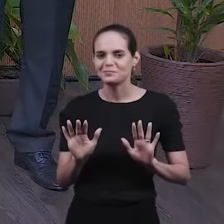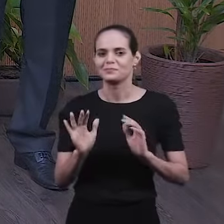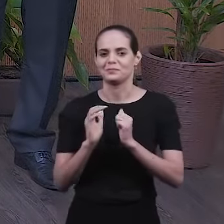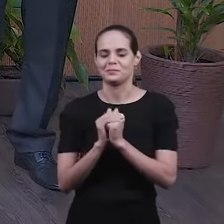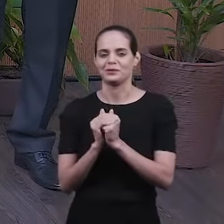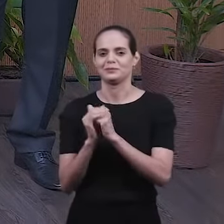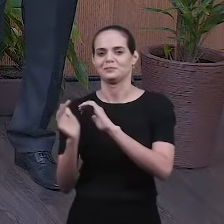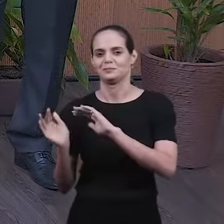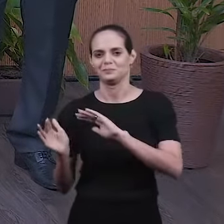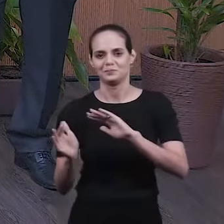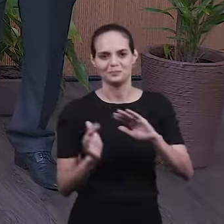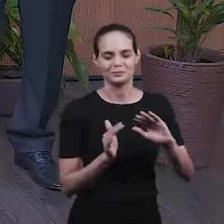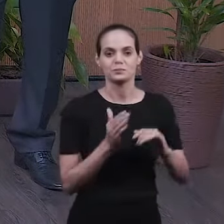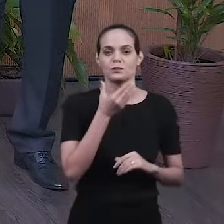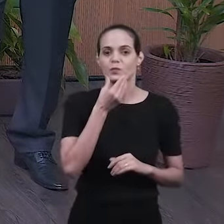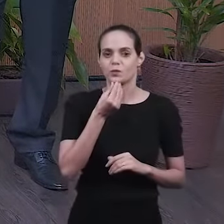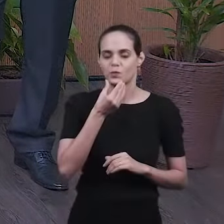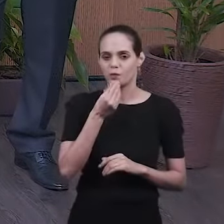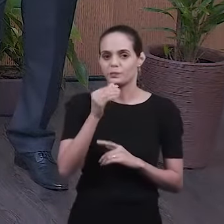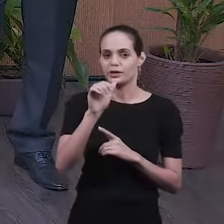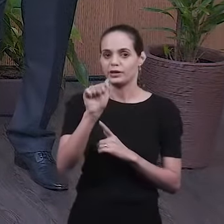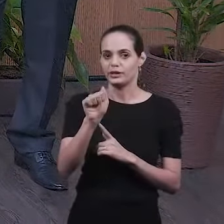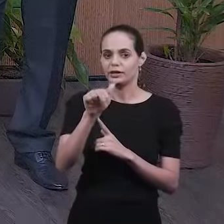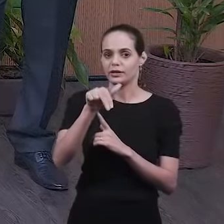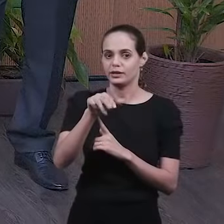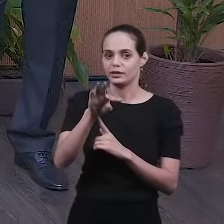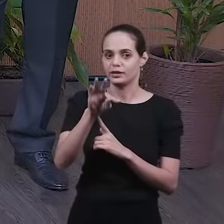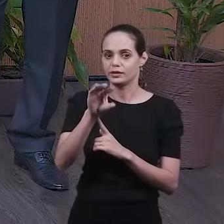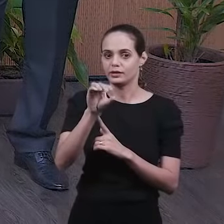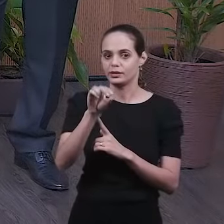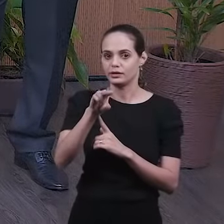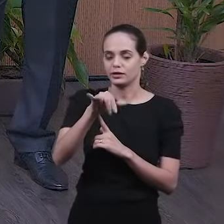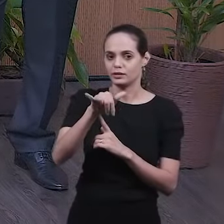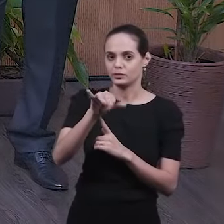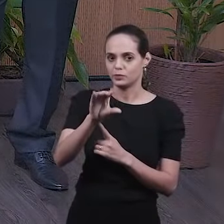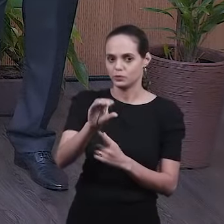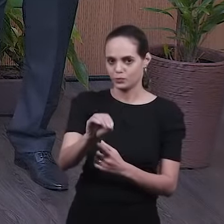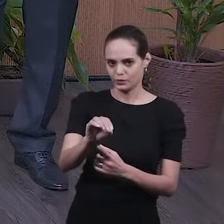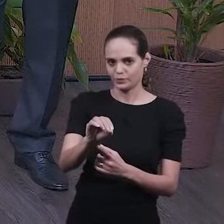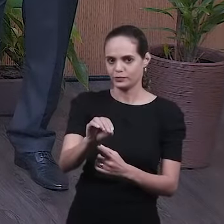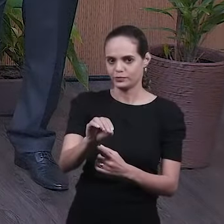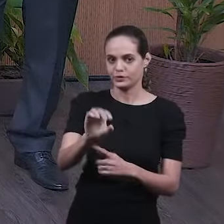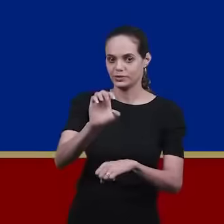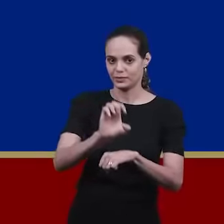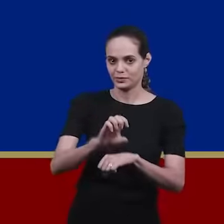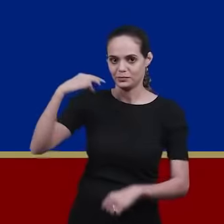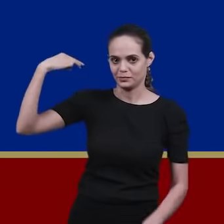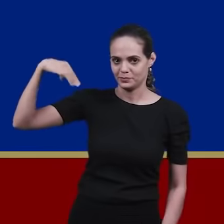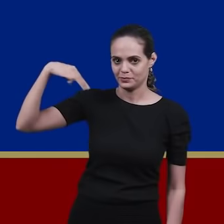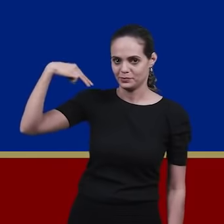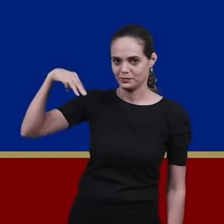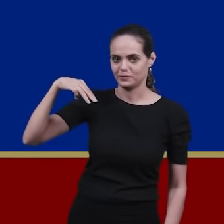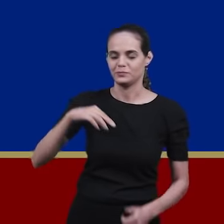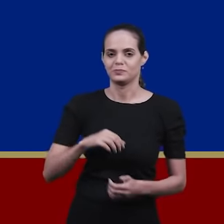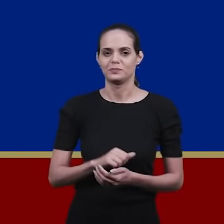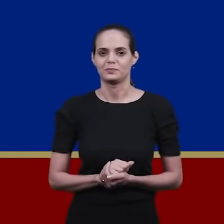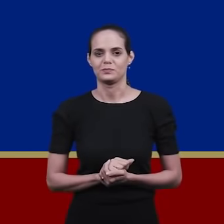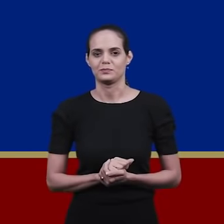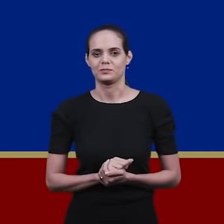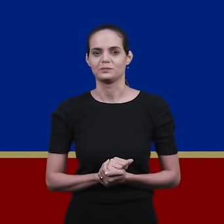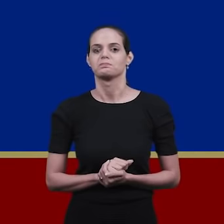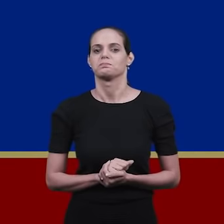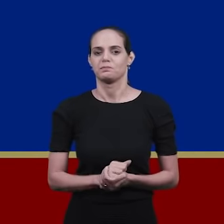Antônio Francisco Neves Lima, de São Luís, Maranhão, escreveu: o programa tem